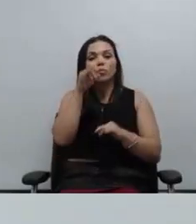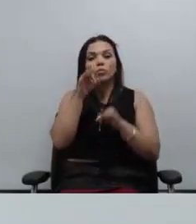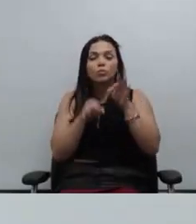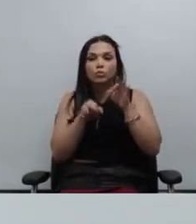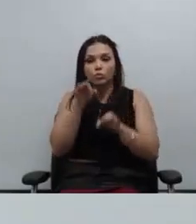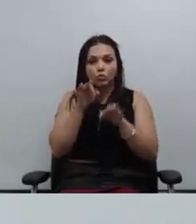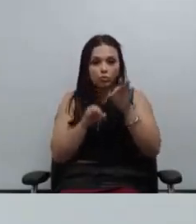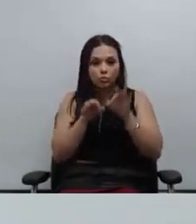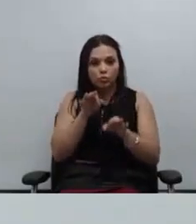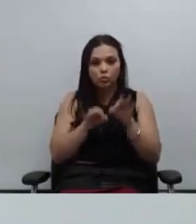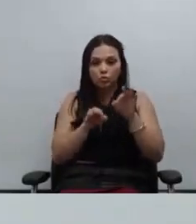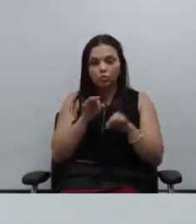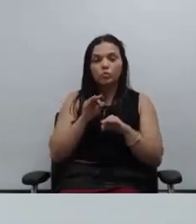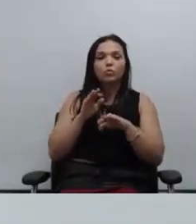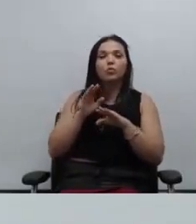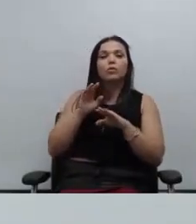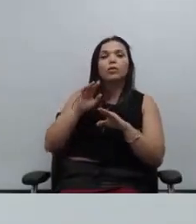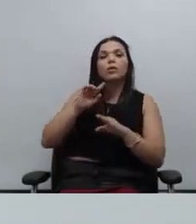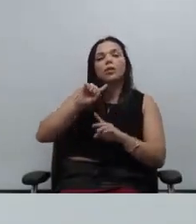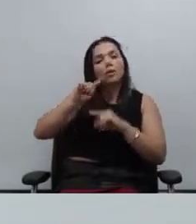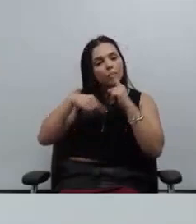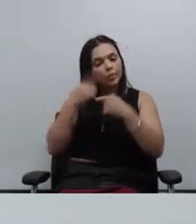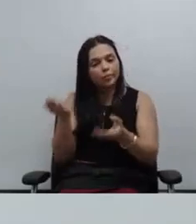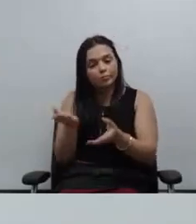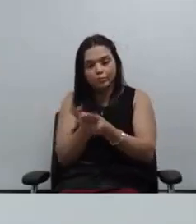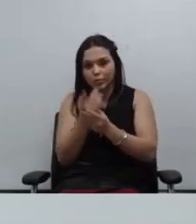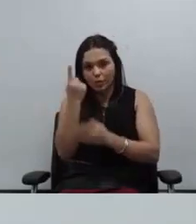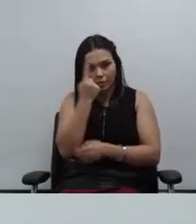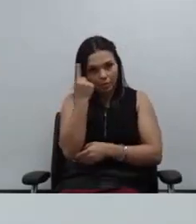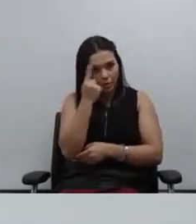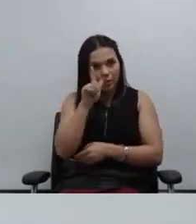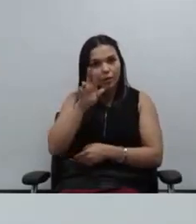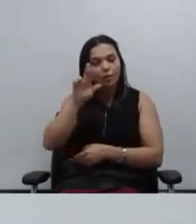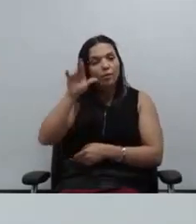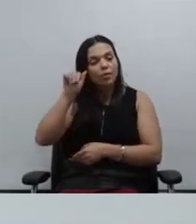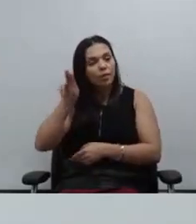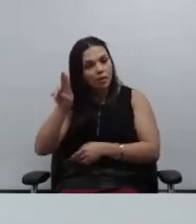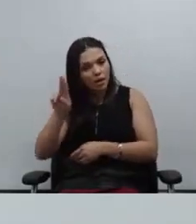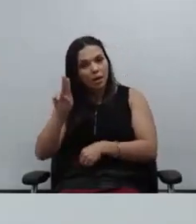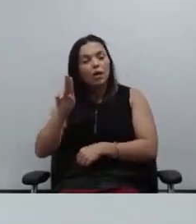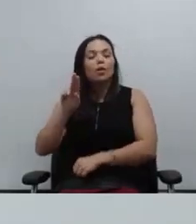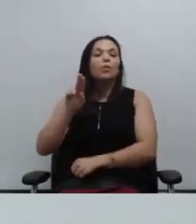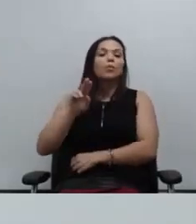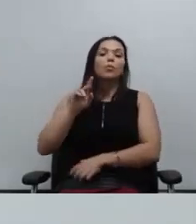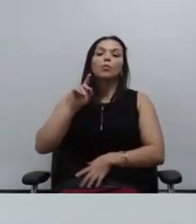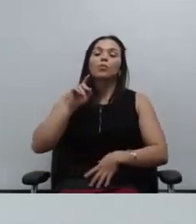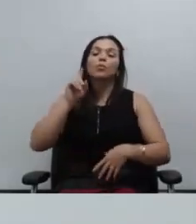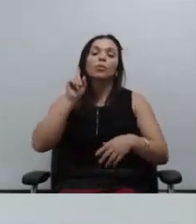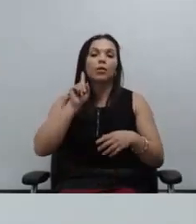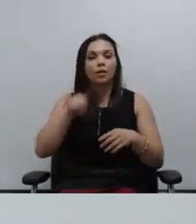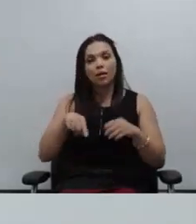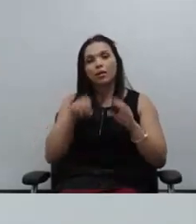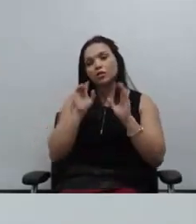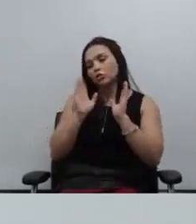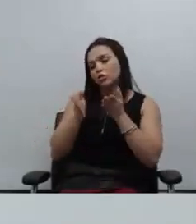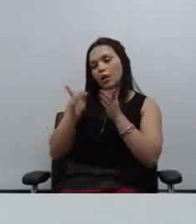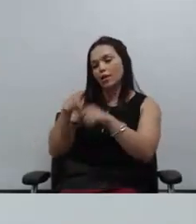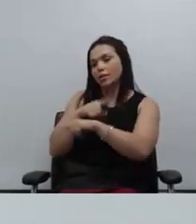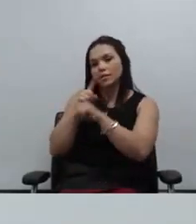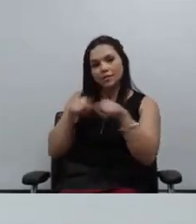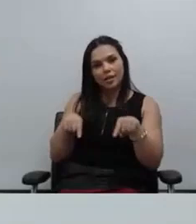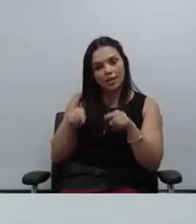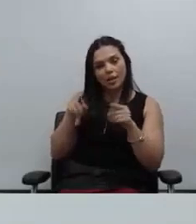julgada, reformar a decisão de primeiro grau, convalidar o ato da segunda e terceira sub, justamente porque havia sido já chancelado pelo